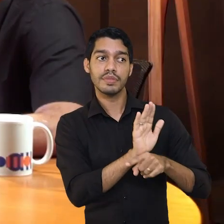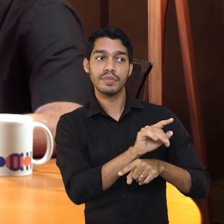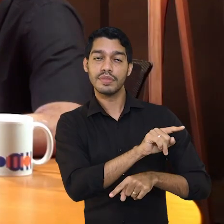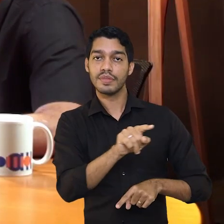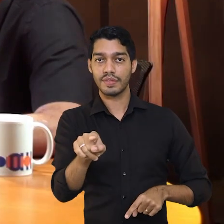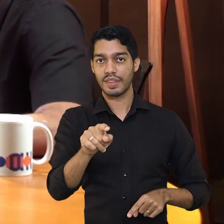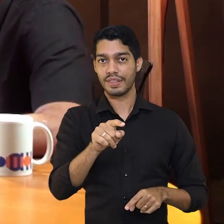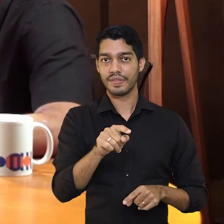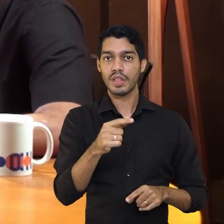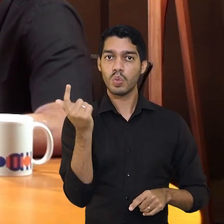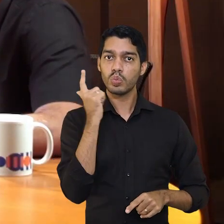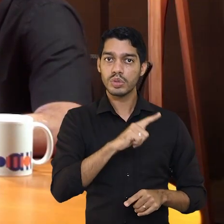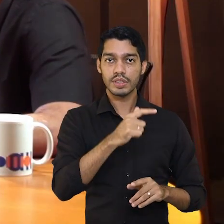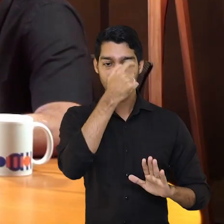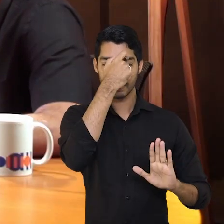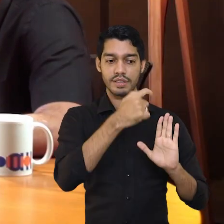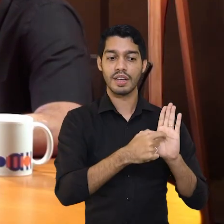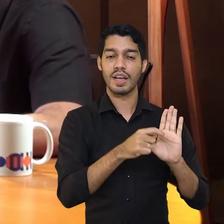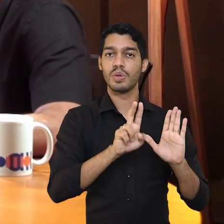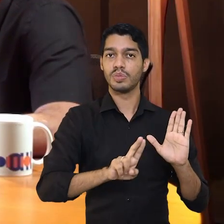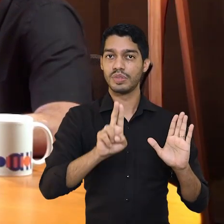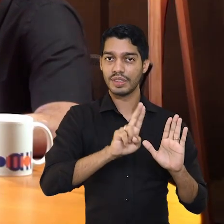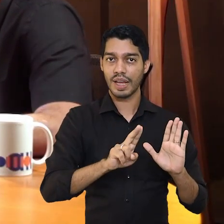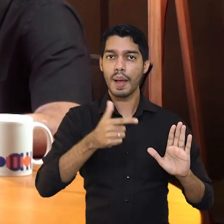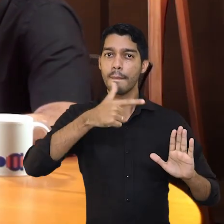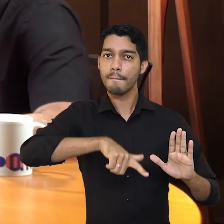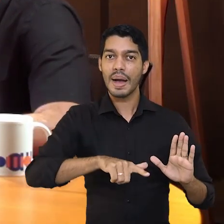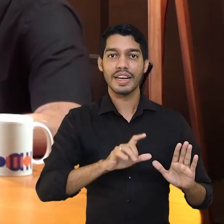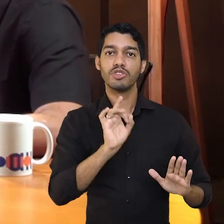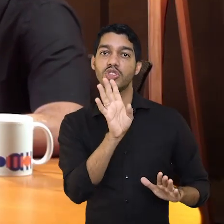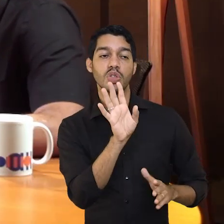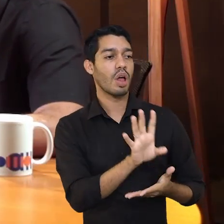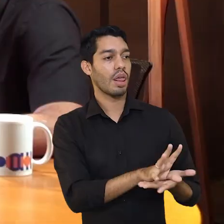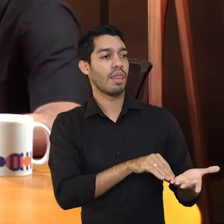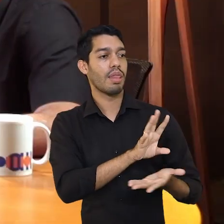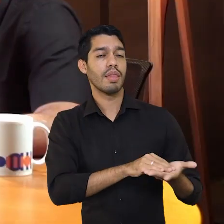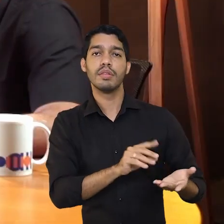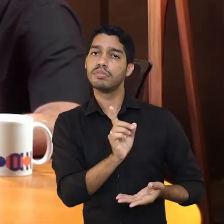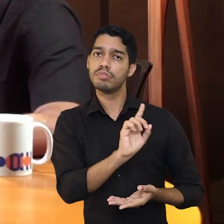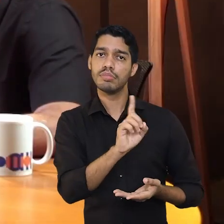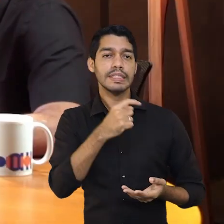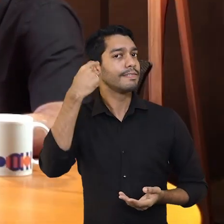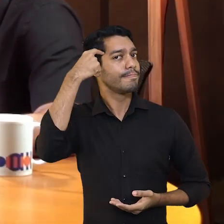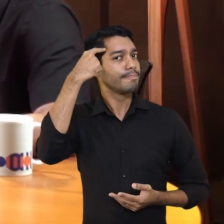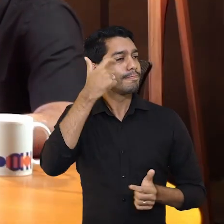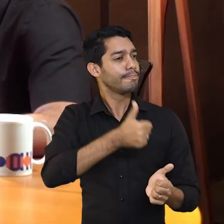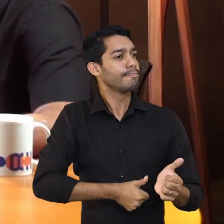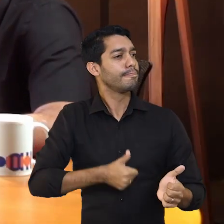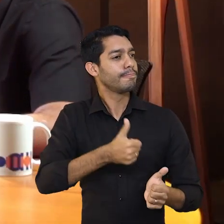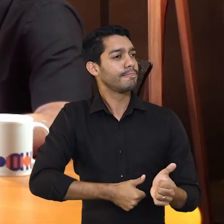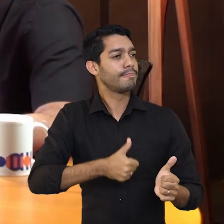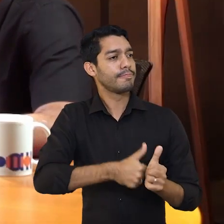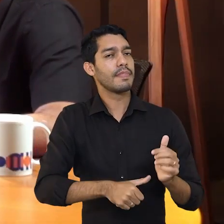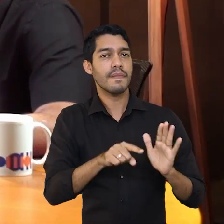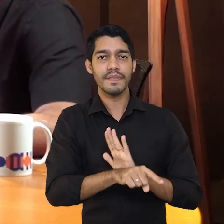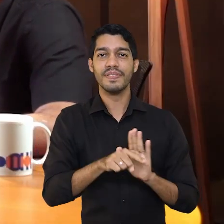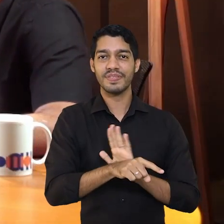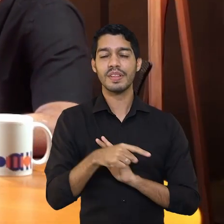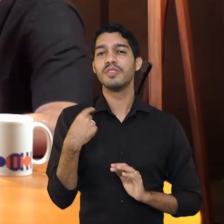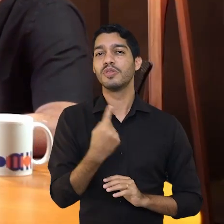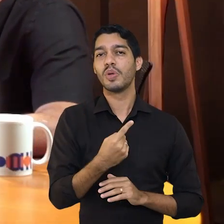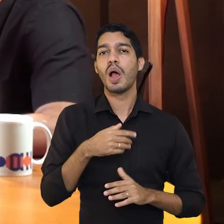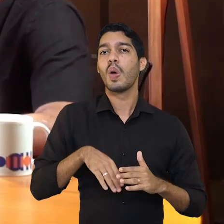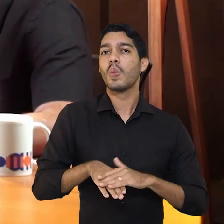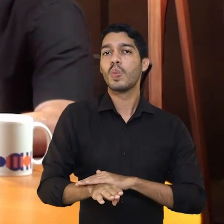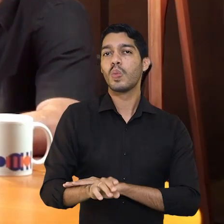como que ele consegue interagir com a IA de uma forma crítica, de uma forma ética e de uma forma produtiva, né? A gente está muito acostumado